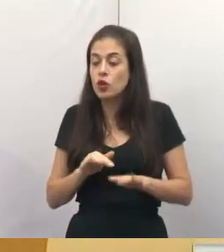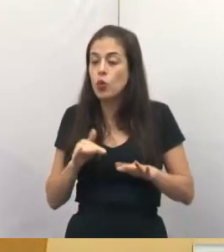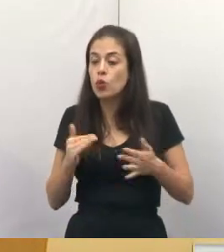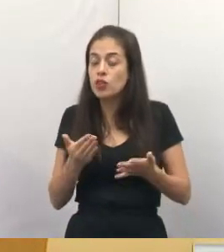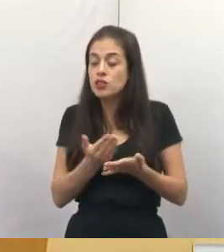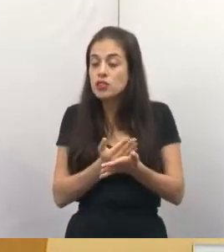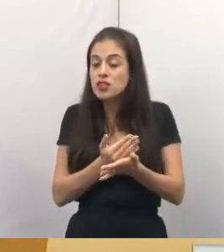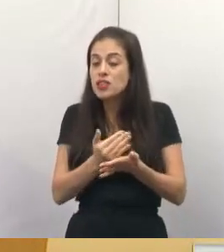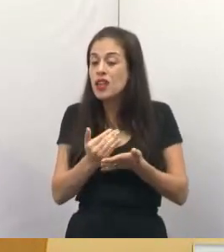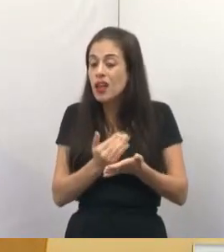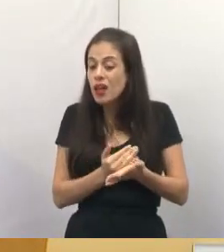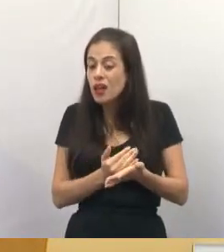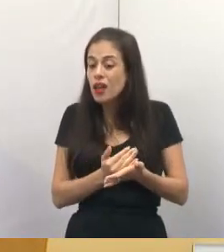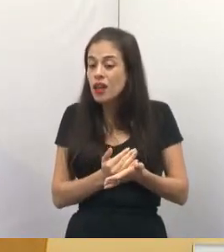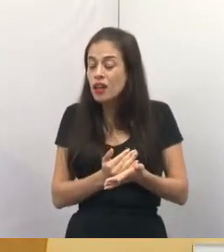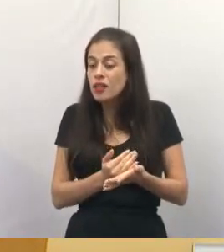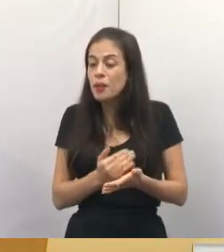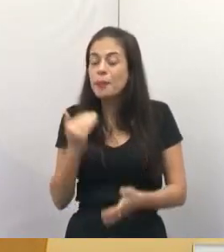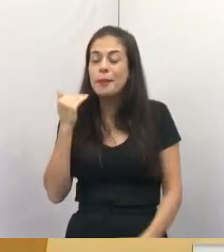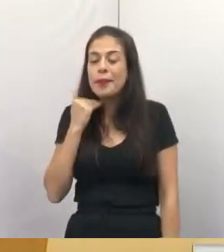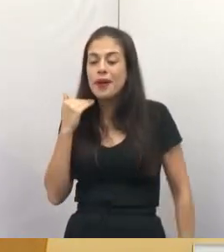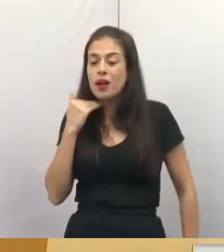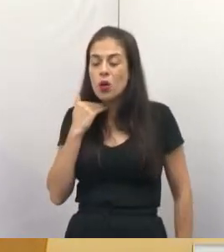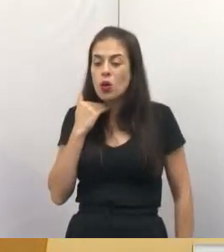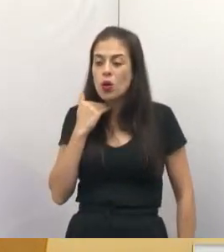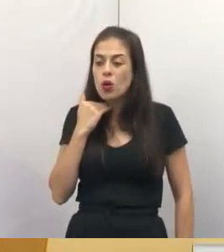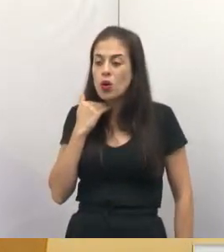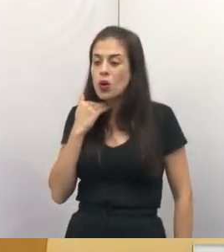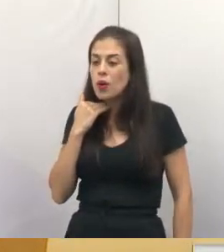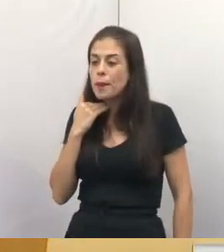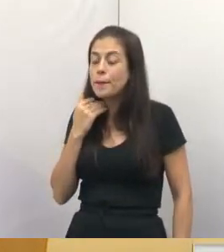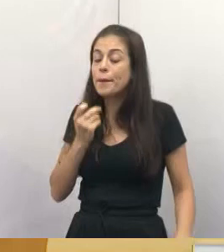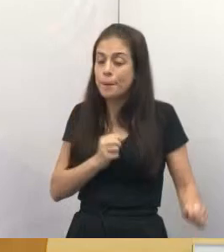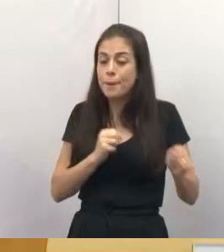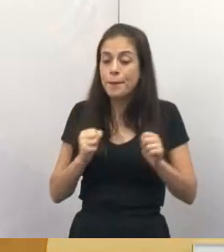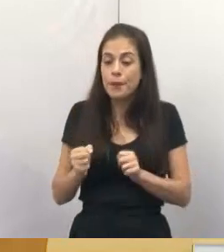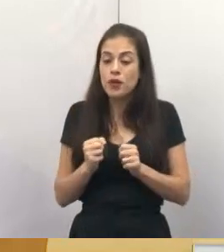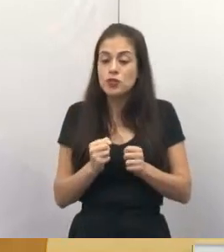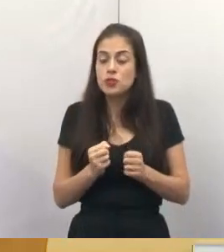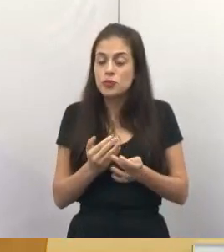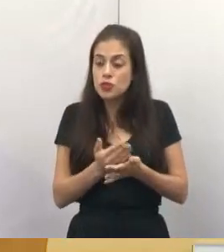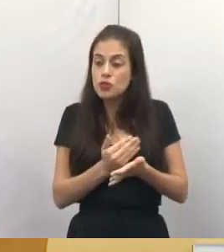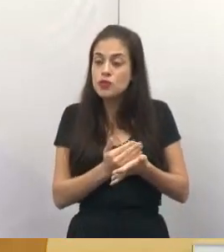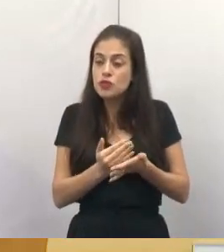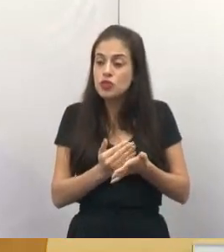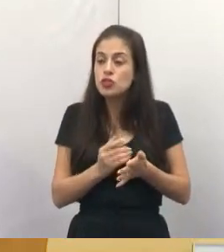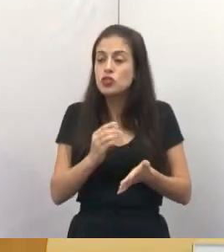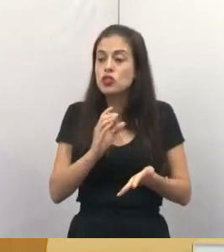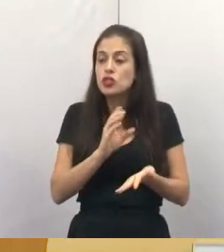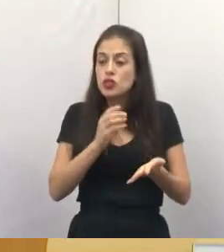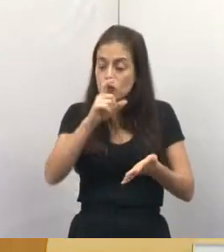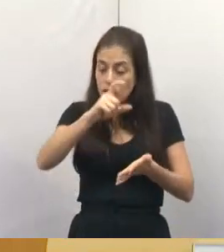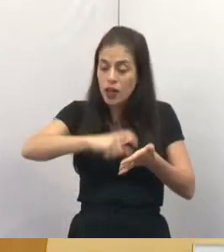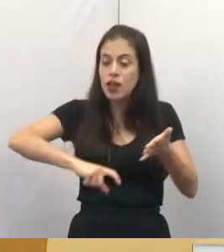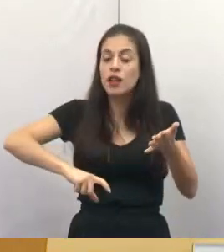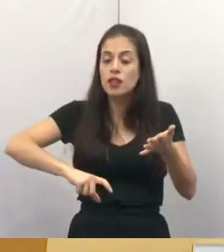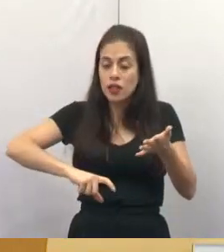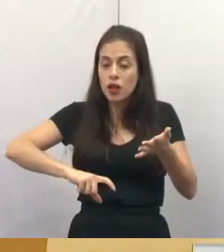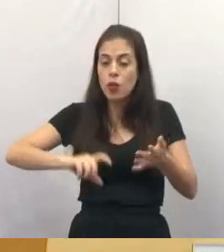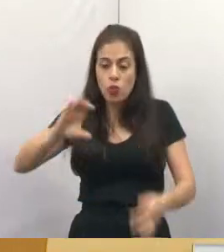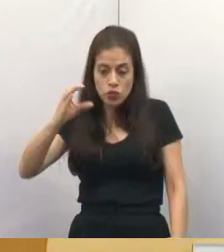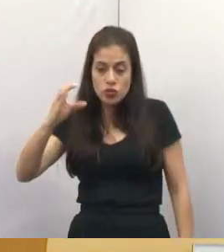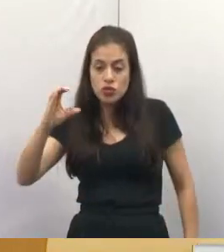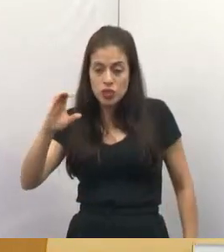bancário. E a gente fazendo, possibilitando dividir esse débito no cartão, vai possibilitar que essa